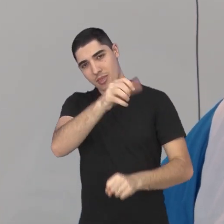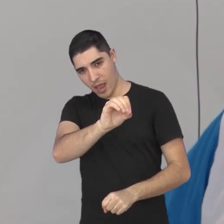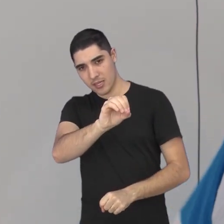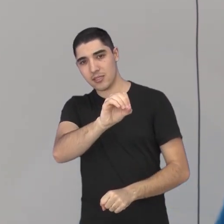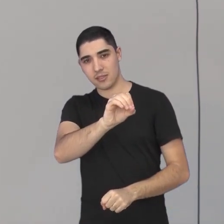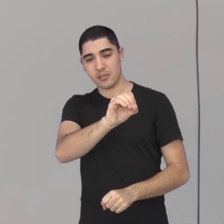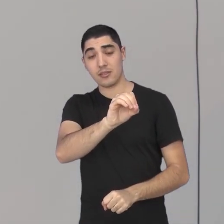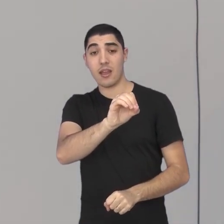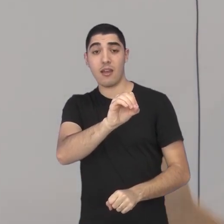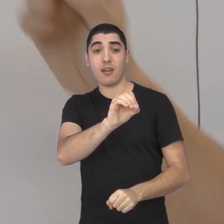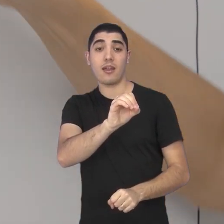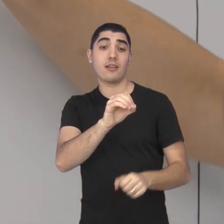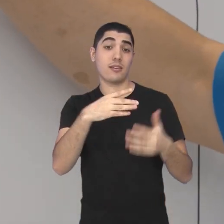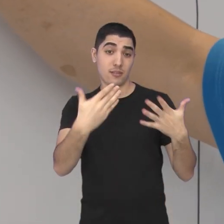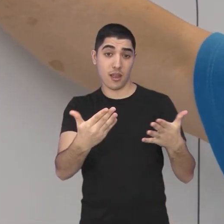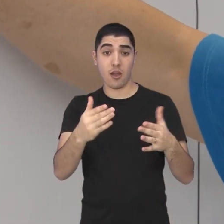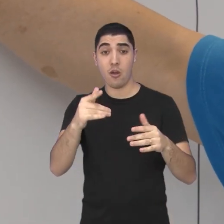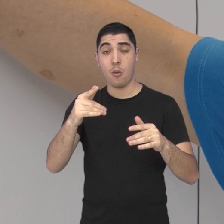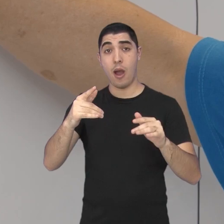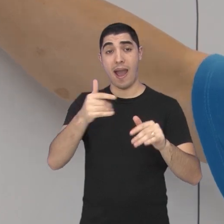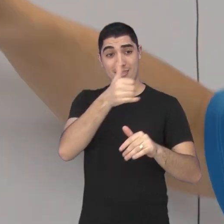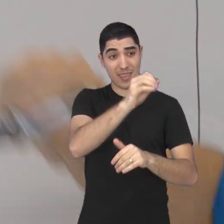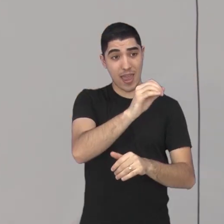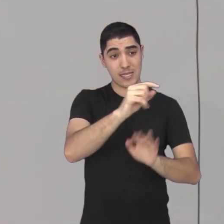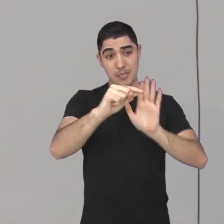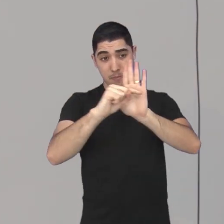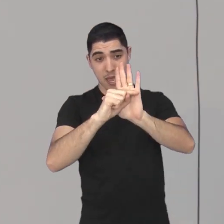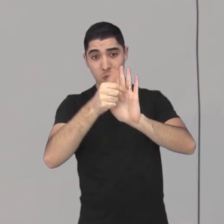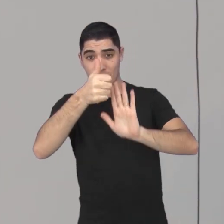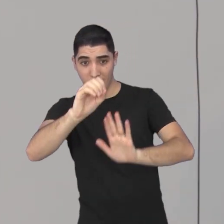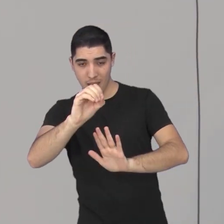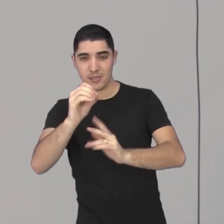0. Então, essa sentença será verdadeira.